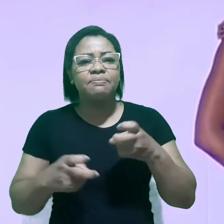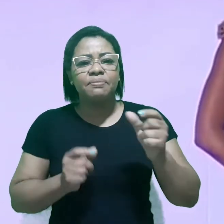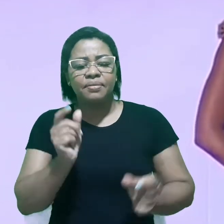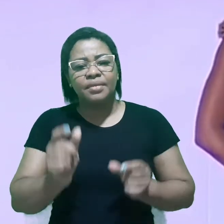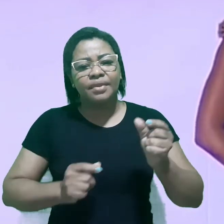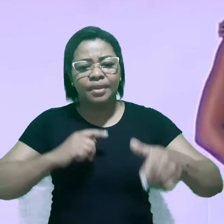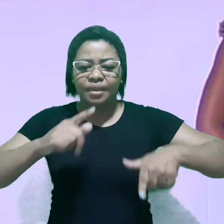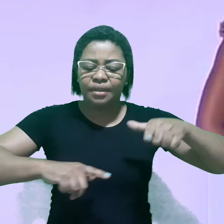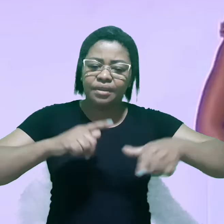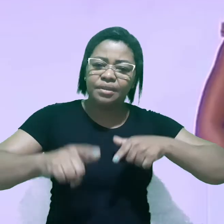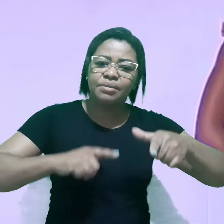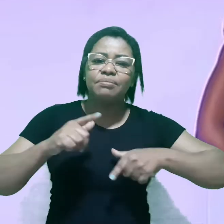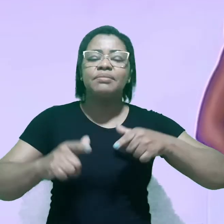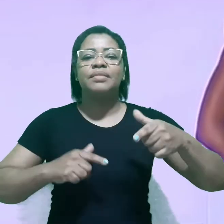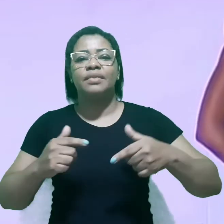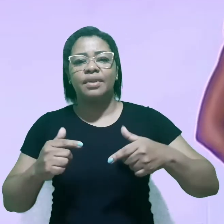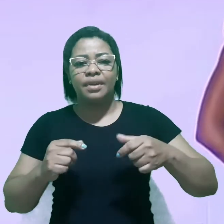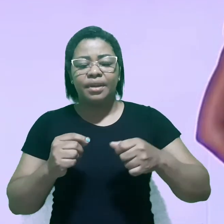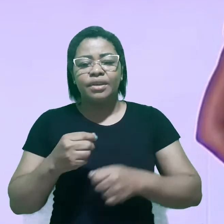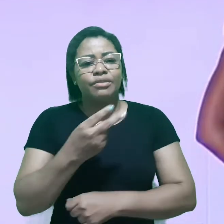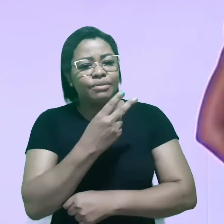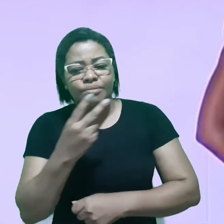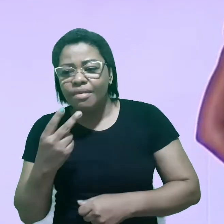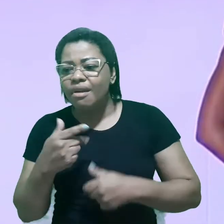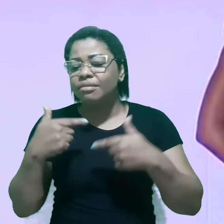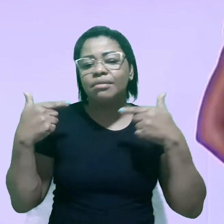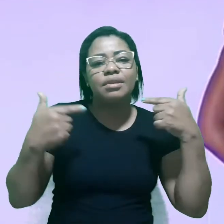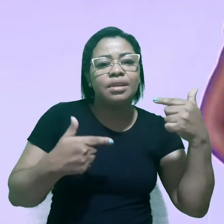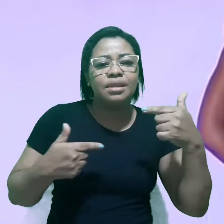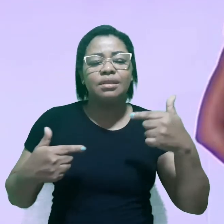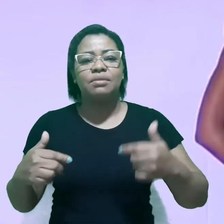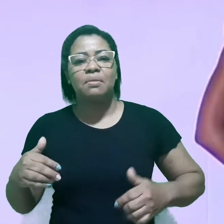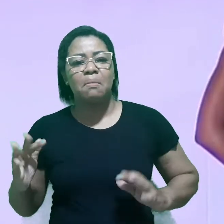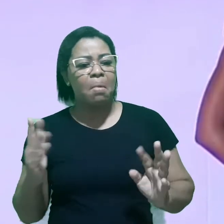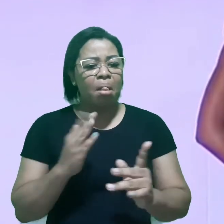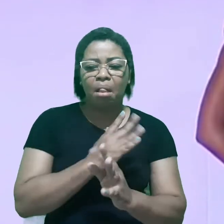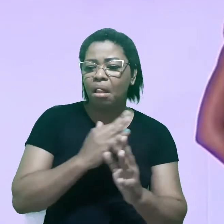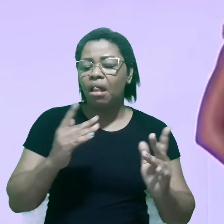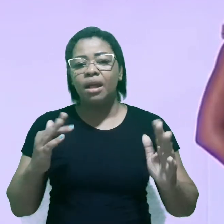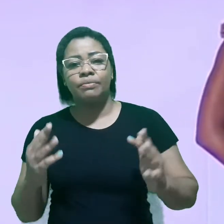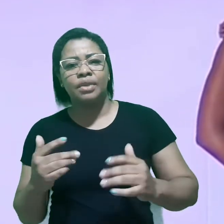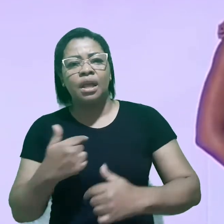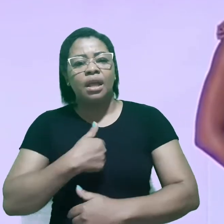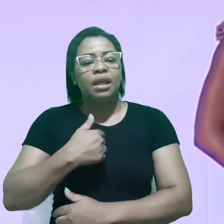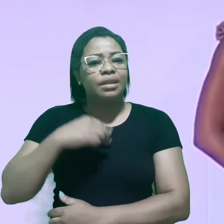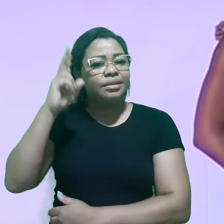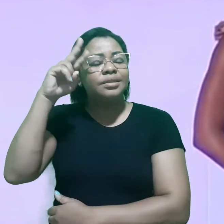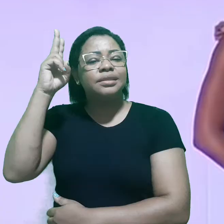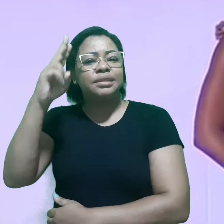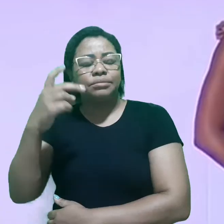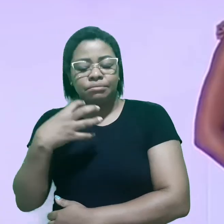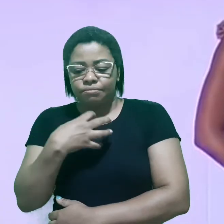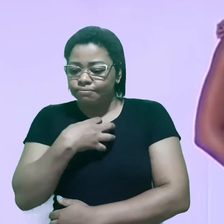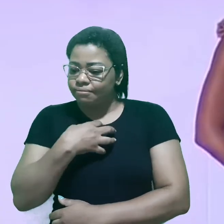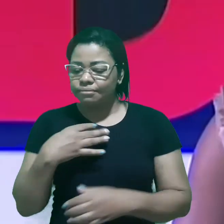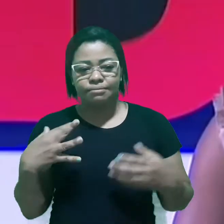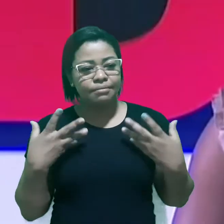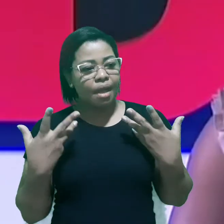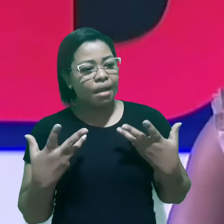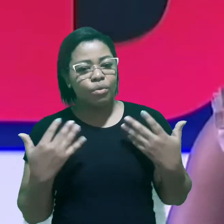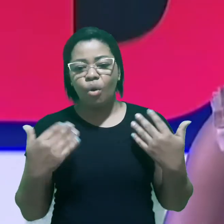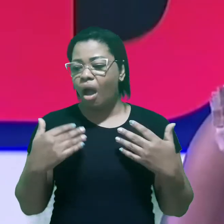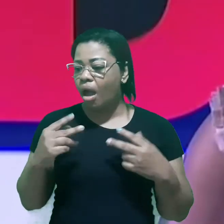rindo. Eu lembro que meu primeiro sentimento foi de surpresa, e então fiquei oprimida pela vergonha.